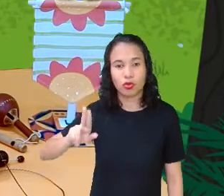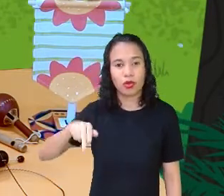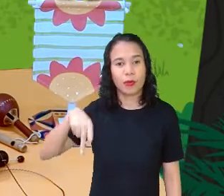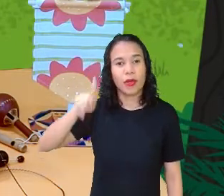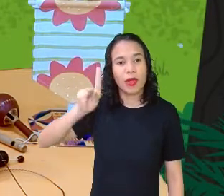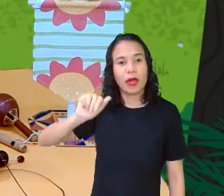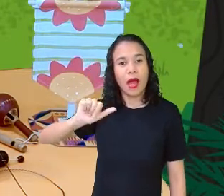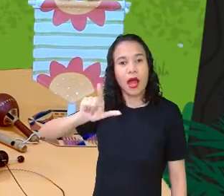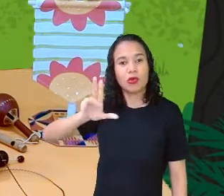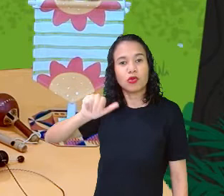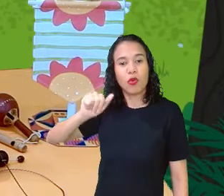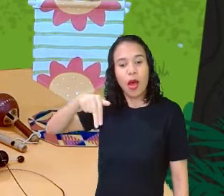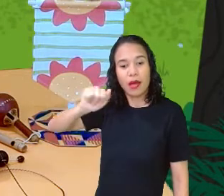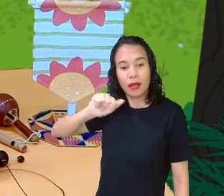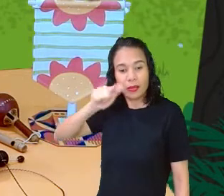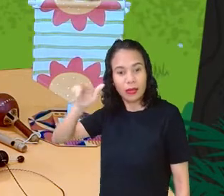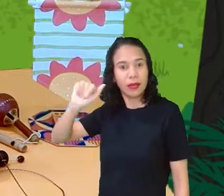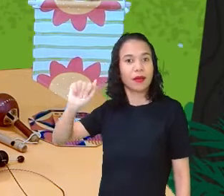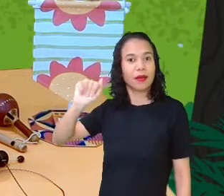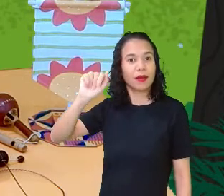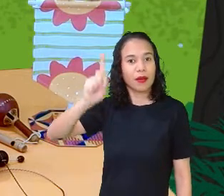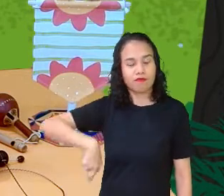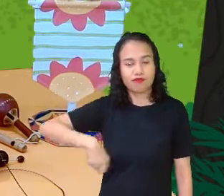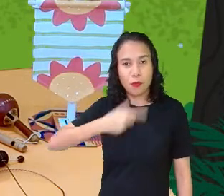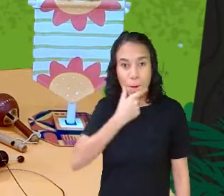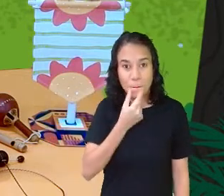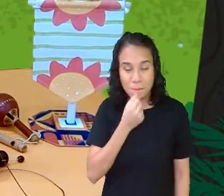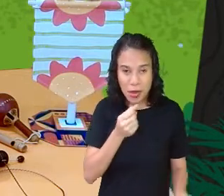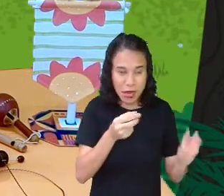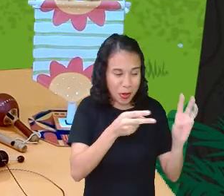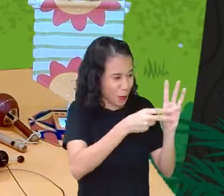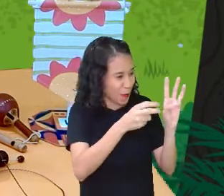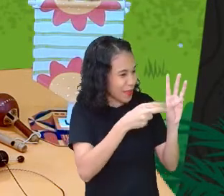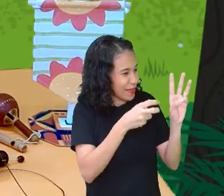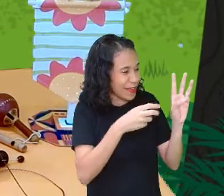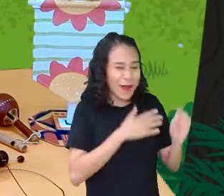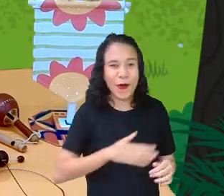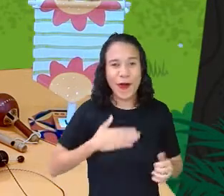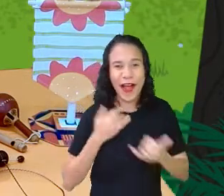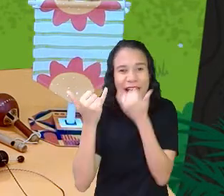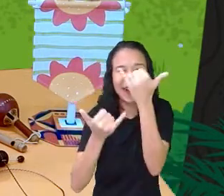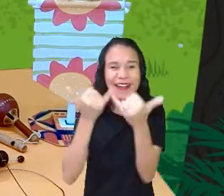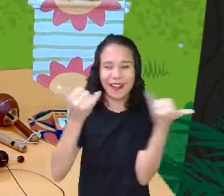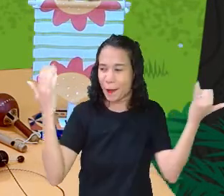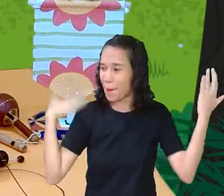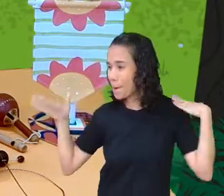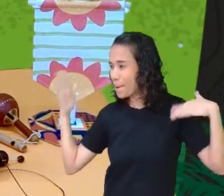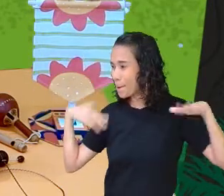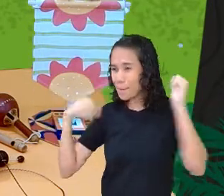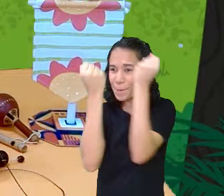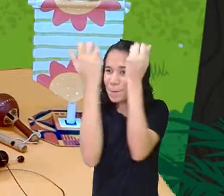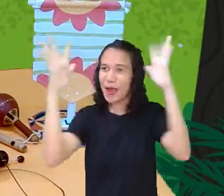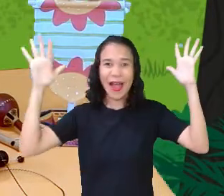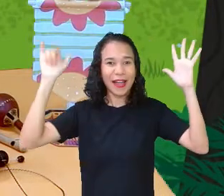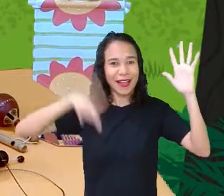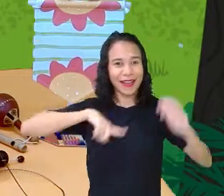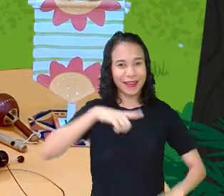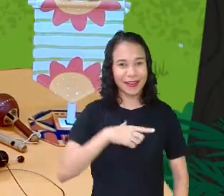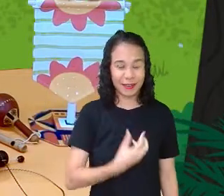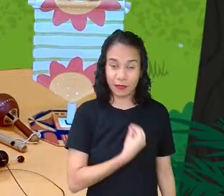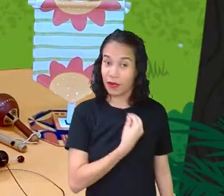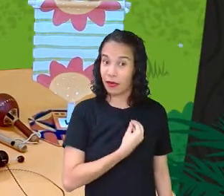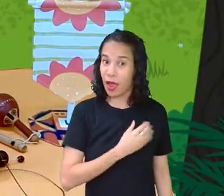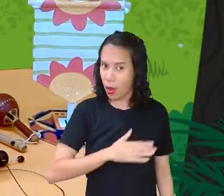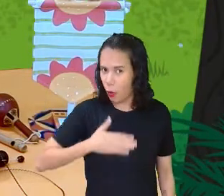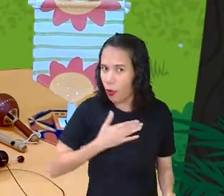Kaluanã. Uma criança indígena que gostava de brincar, ficar passeando pela aldeia.